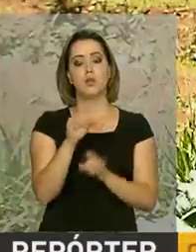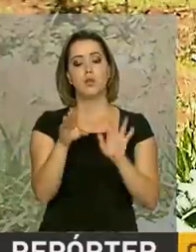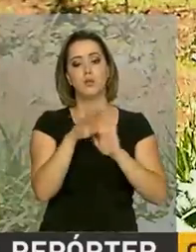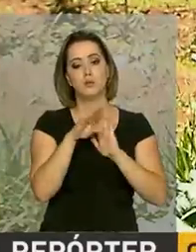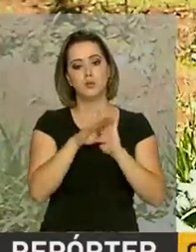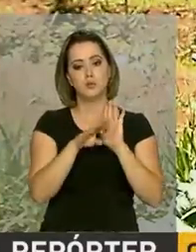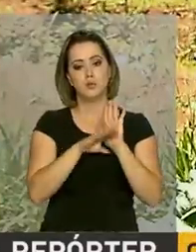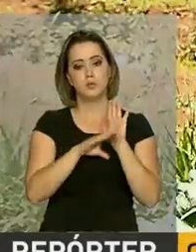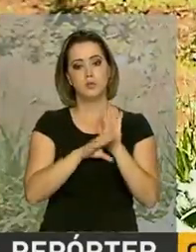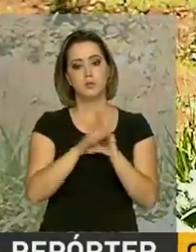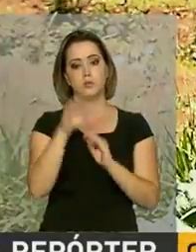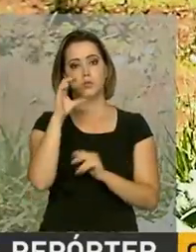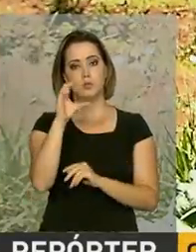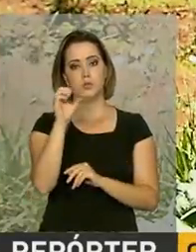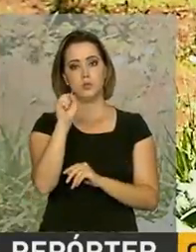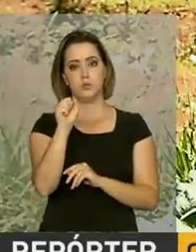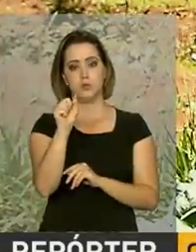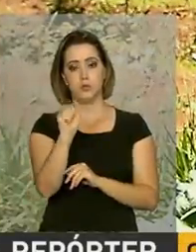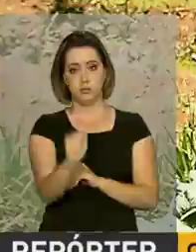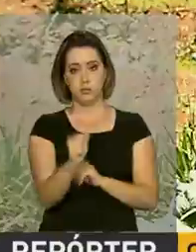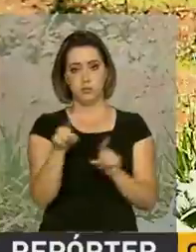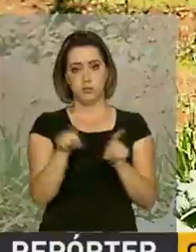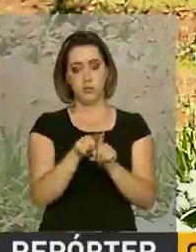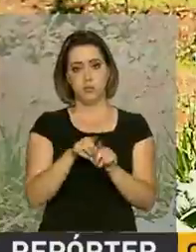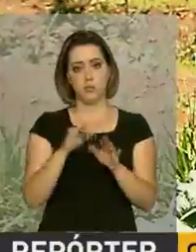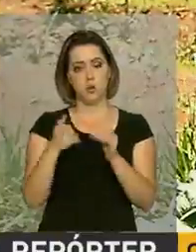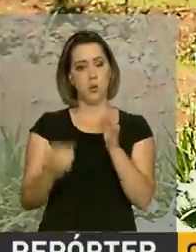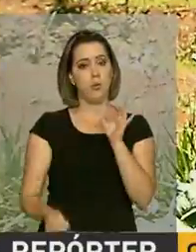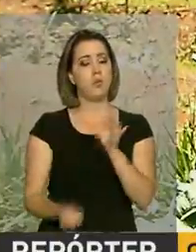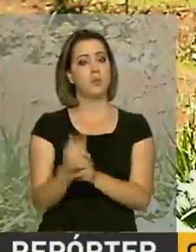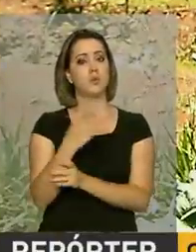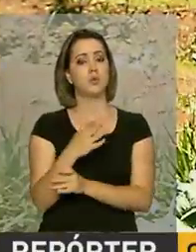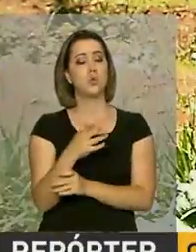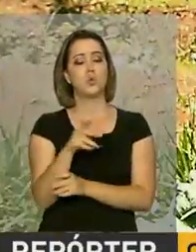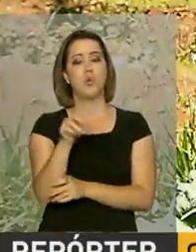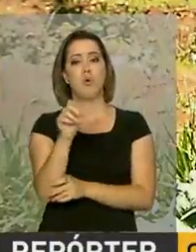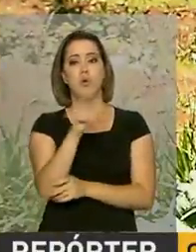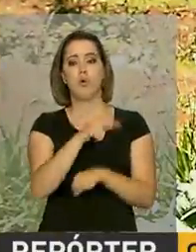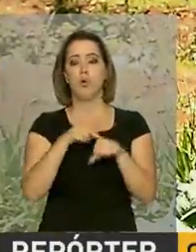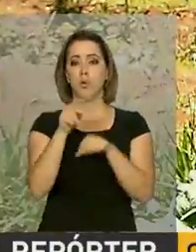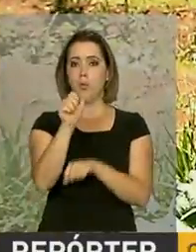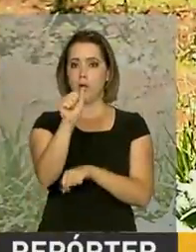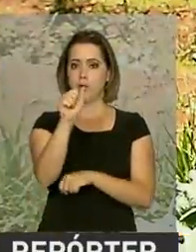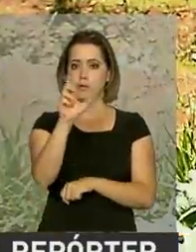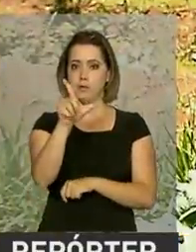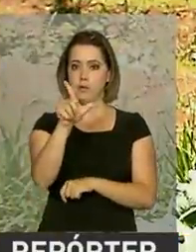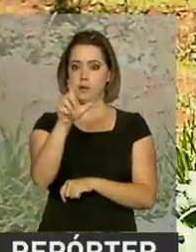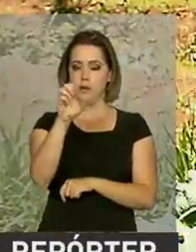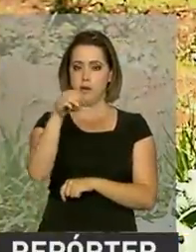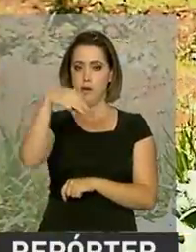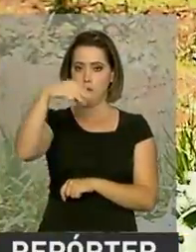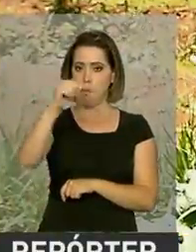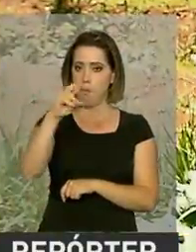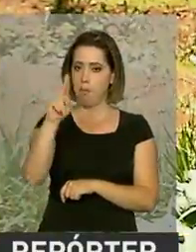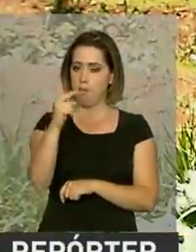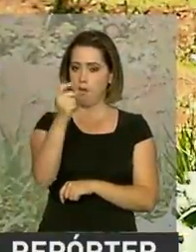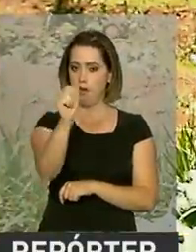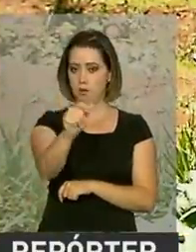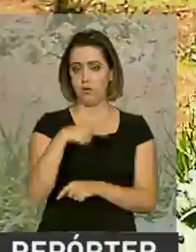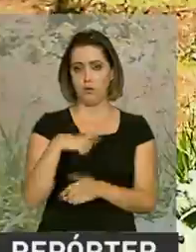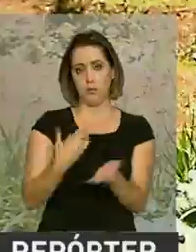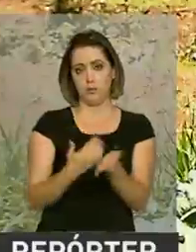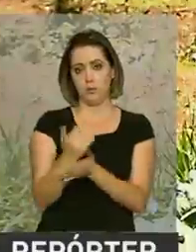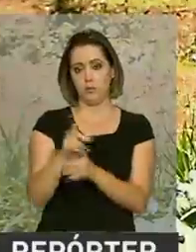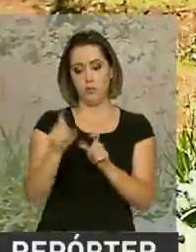das comunidades que sustentam a agricultura surgiu na Alemanha no final do século XIX a iniciativa tem como